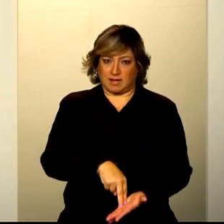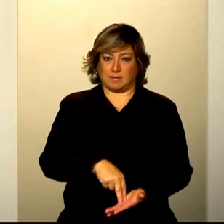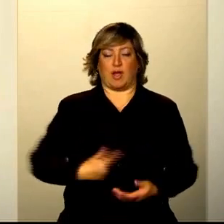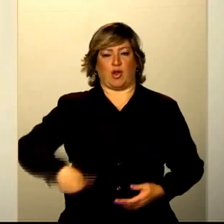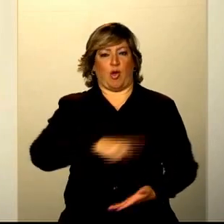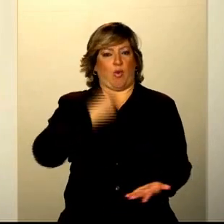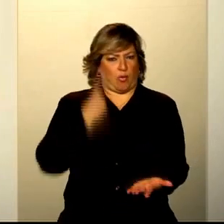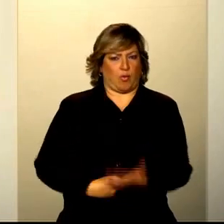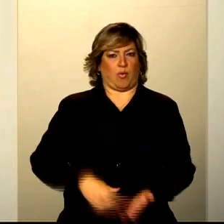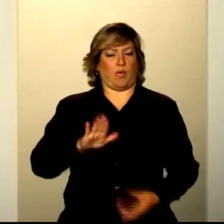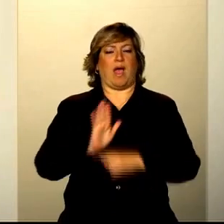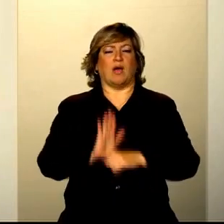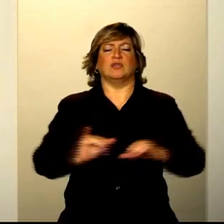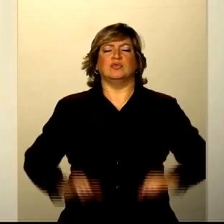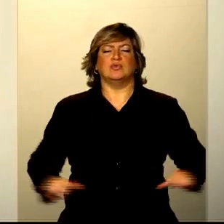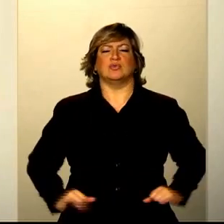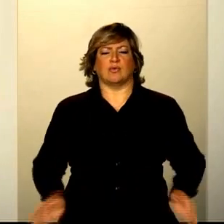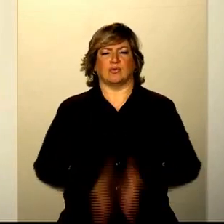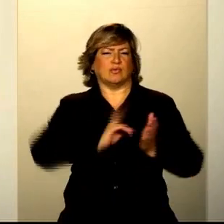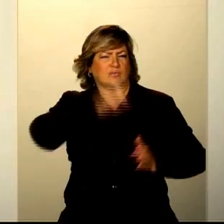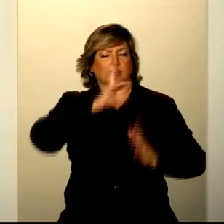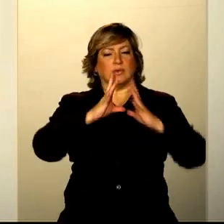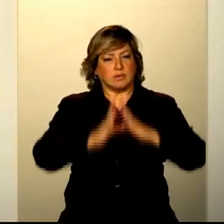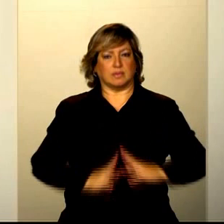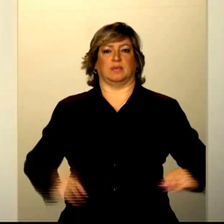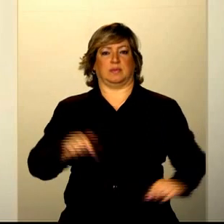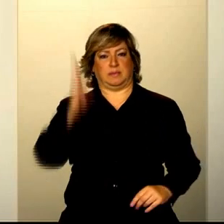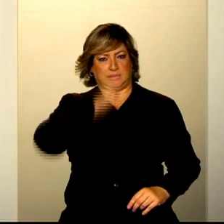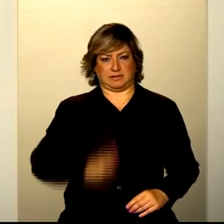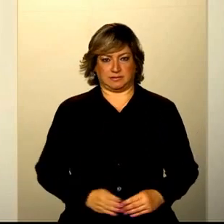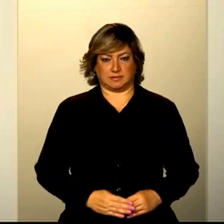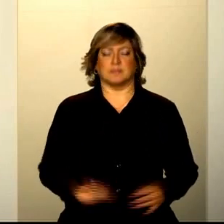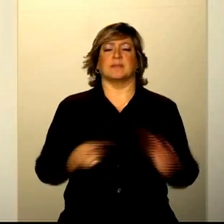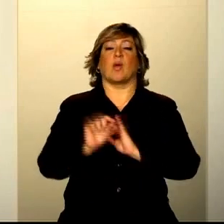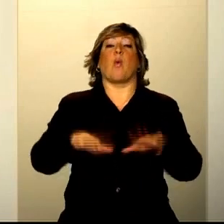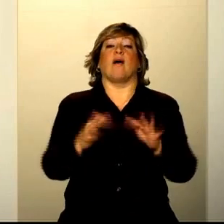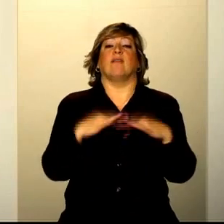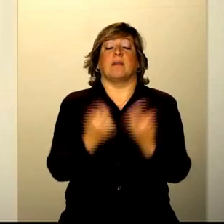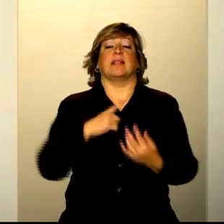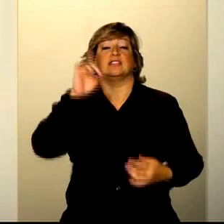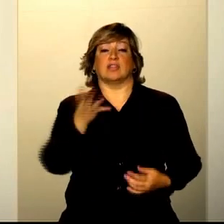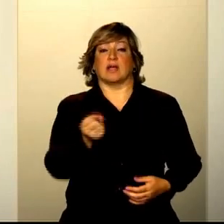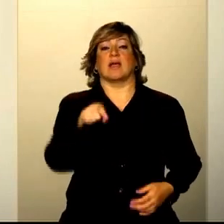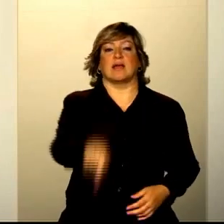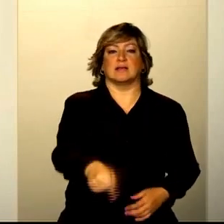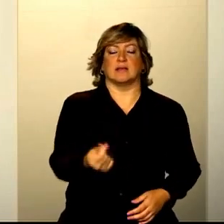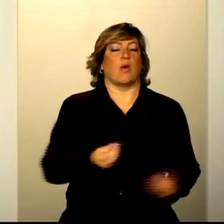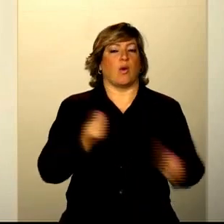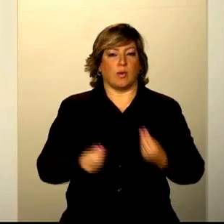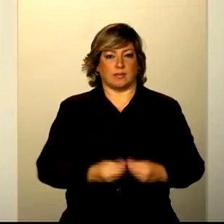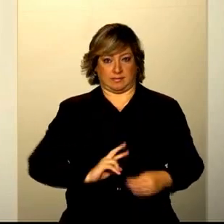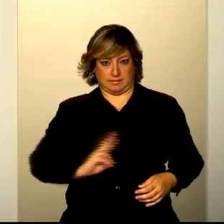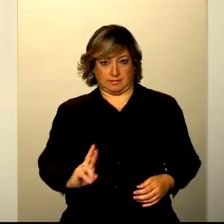nosso compromisso de erradicar a pobreza extrema no Brasil e quais famílias têm direito ao Brasil carinhoso presidenta olha